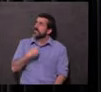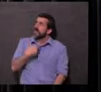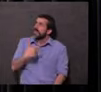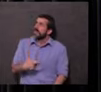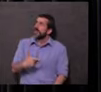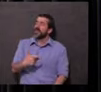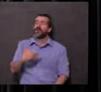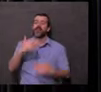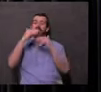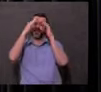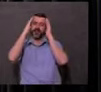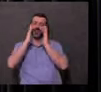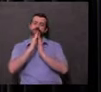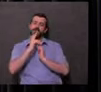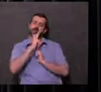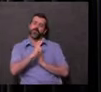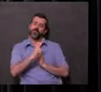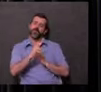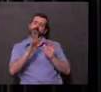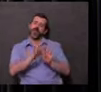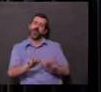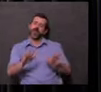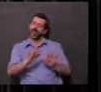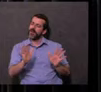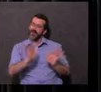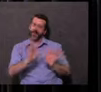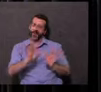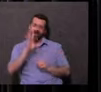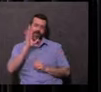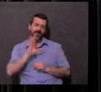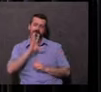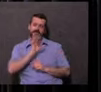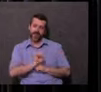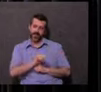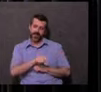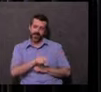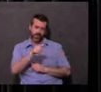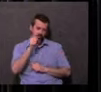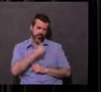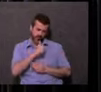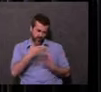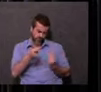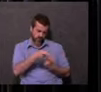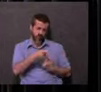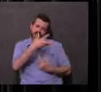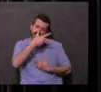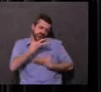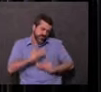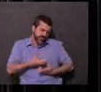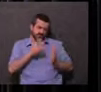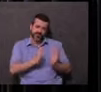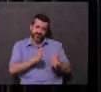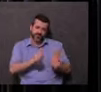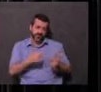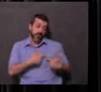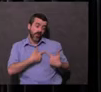a resposta pacificadora: não, filha, e tu sofres muito, não desanimes, o meu